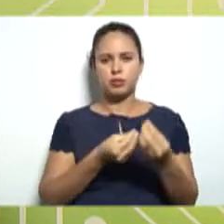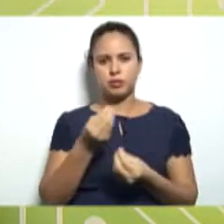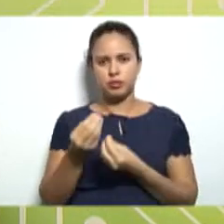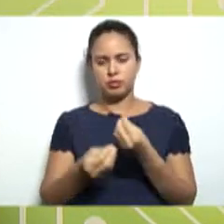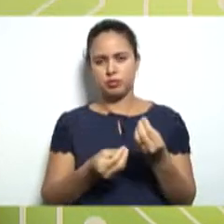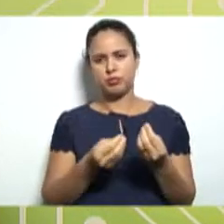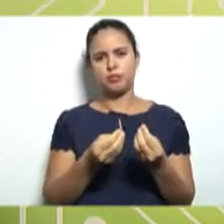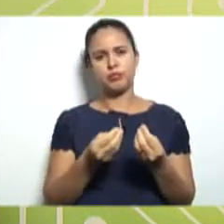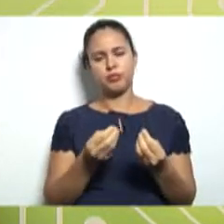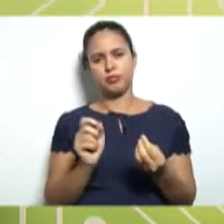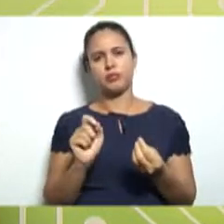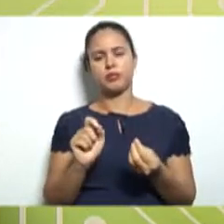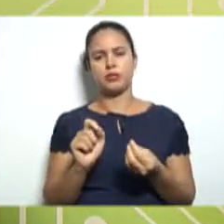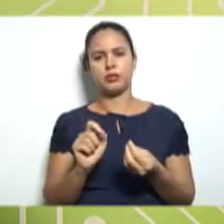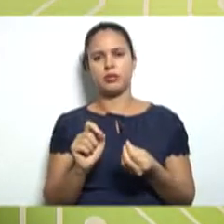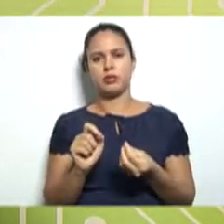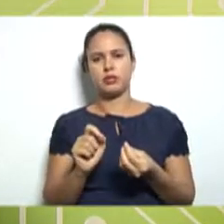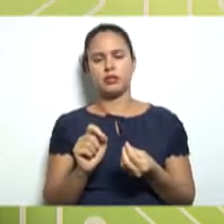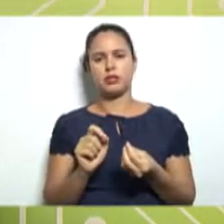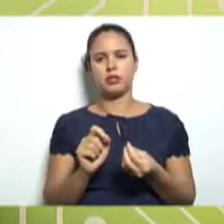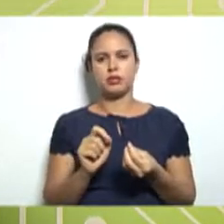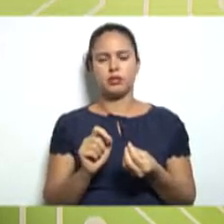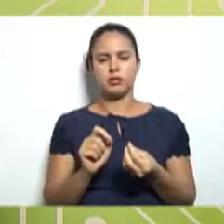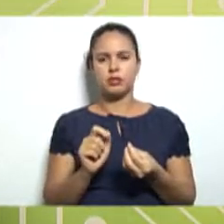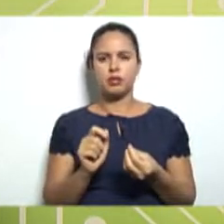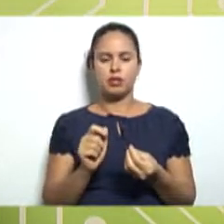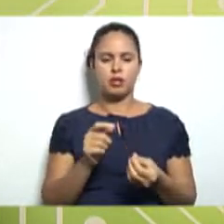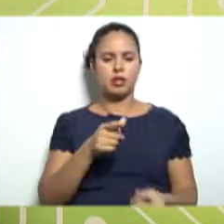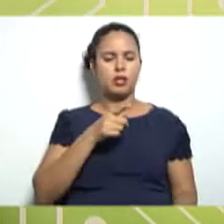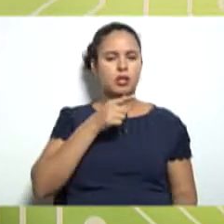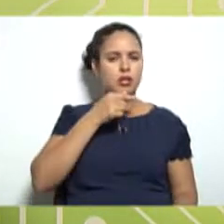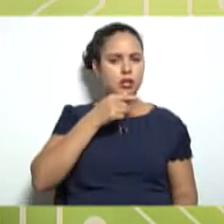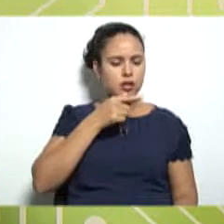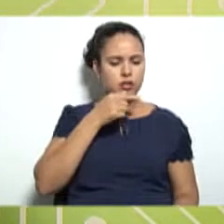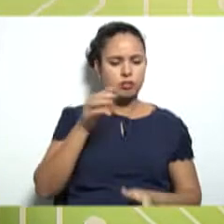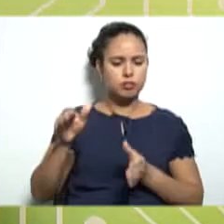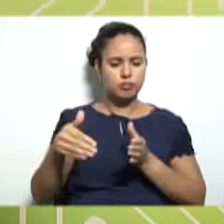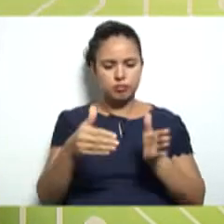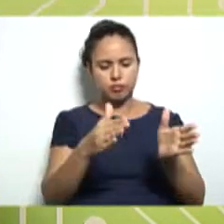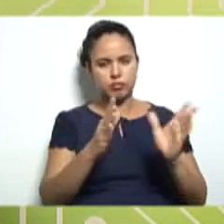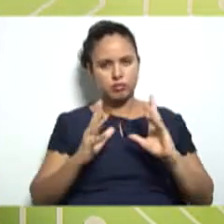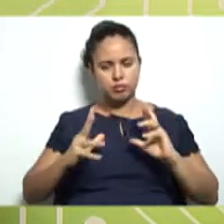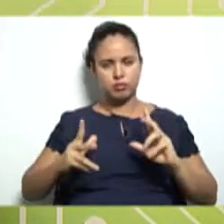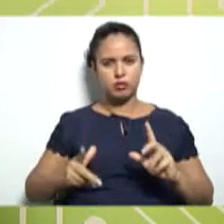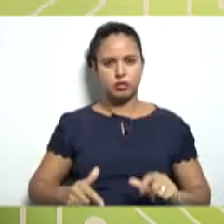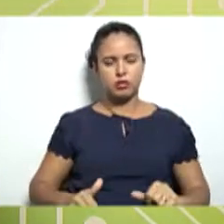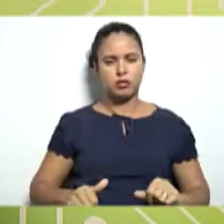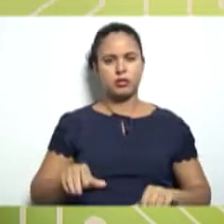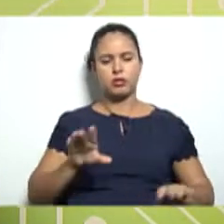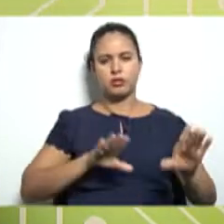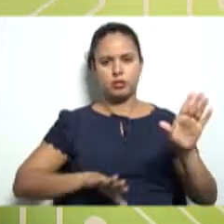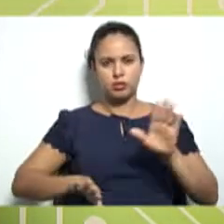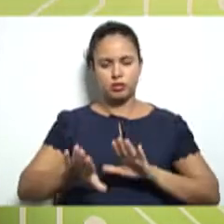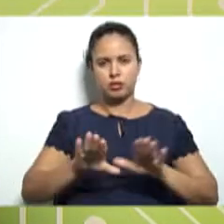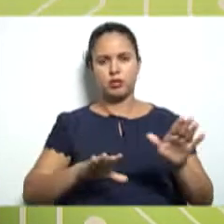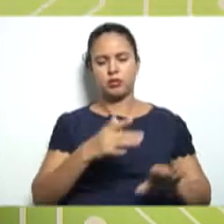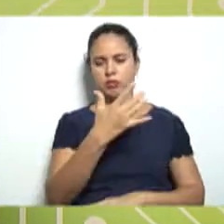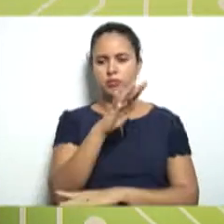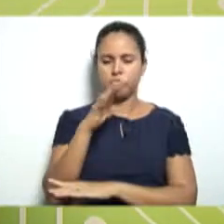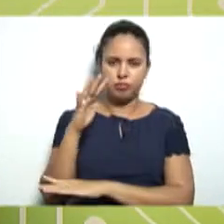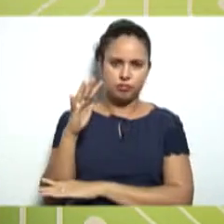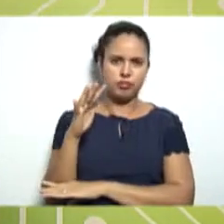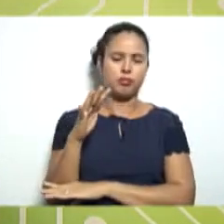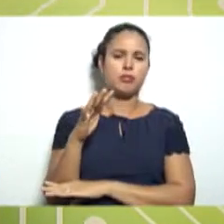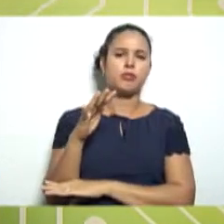pode morar para sempre nessa região. Então, não dá para contaminar as águas, não dá para destruir o solo, tem que ter cuidado quando for cuidar, assim, por exemplo, destruir